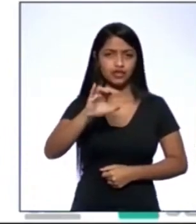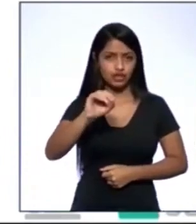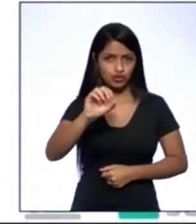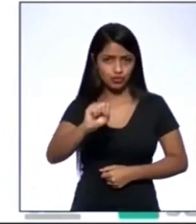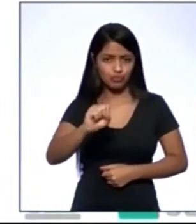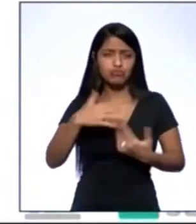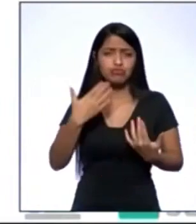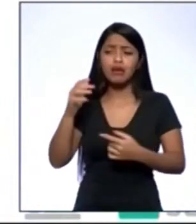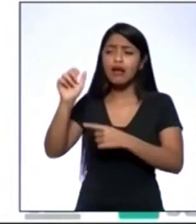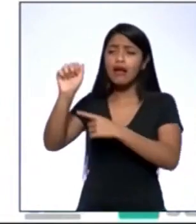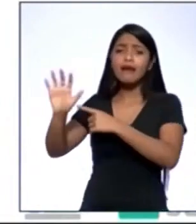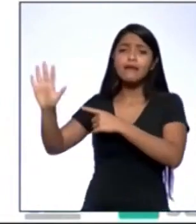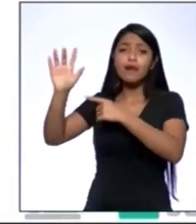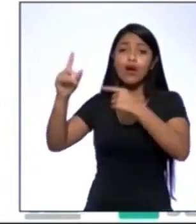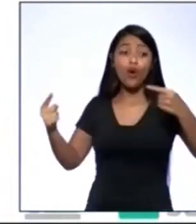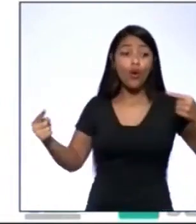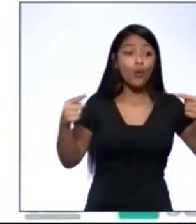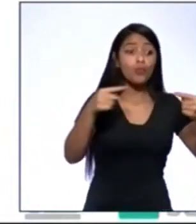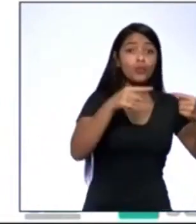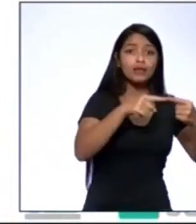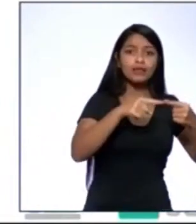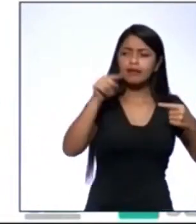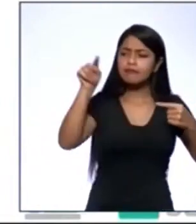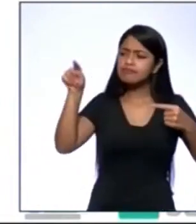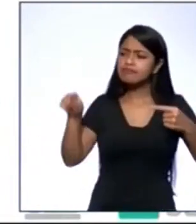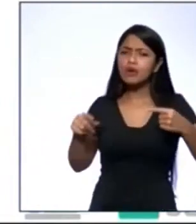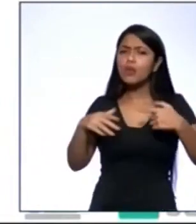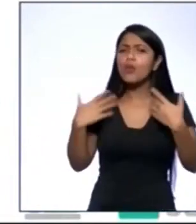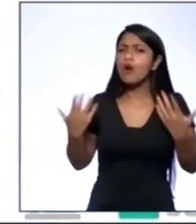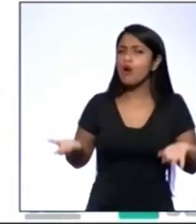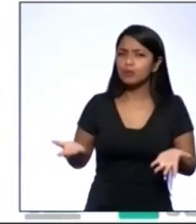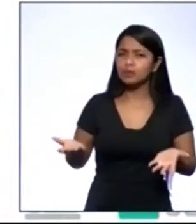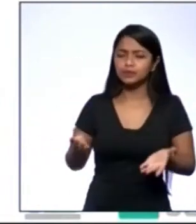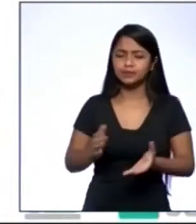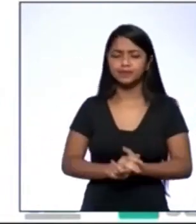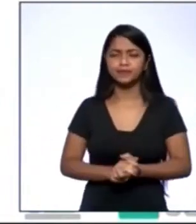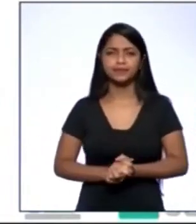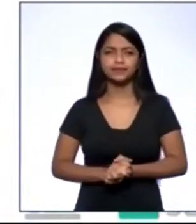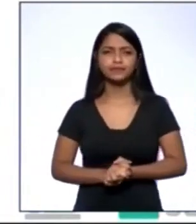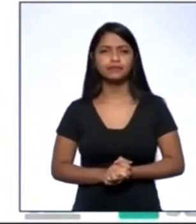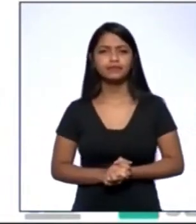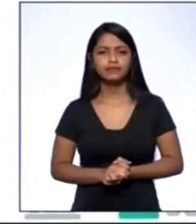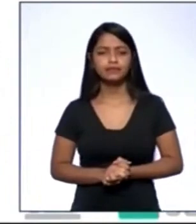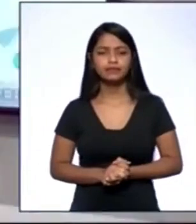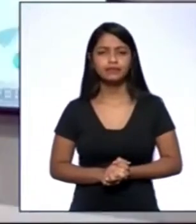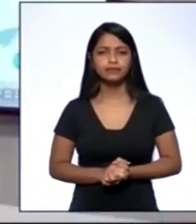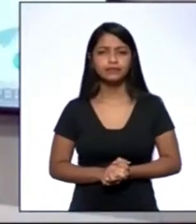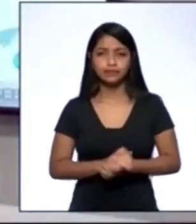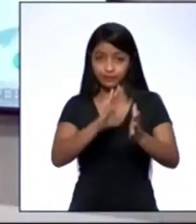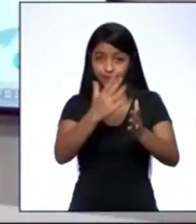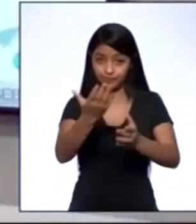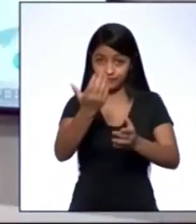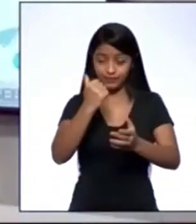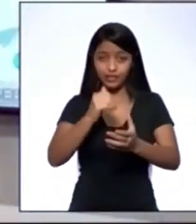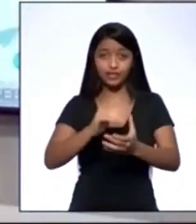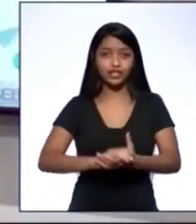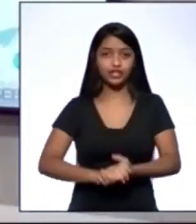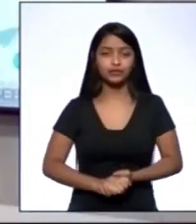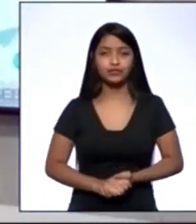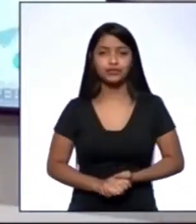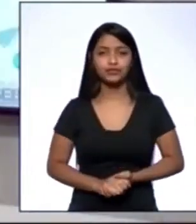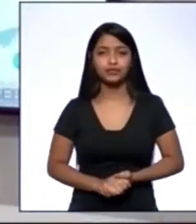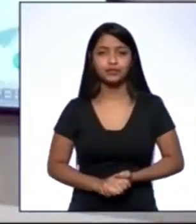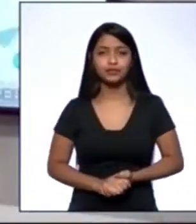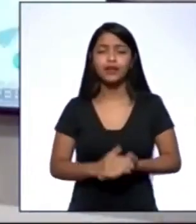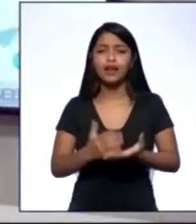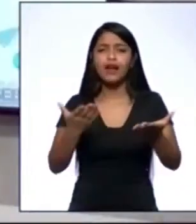estaria mais de acordo com um tema tão polêmico? Amigo, vem cá, ó. Olha o que nós vamos fazer agora. Nós vamos